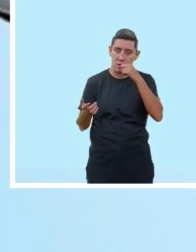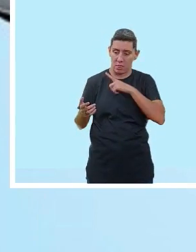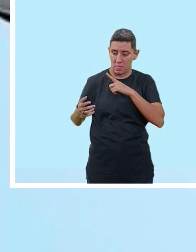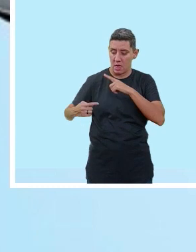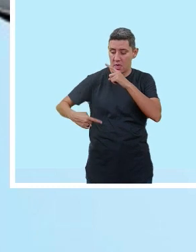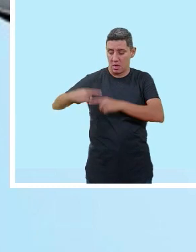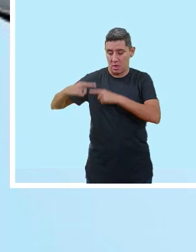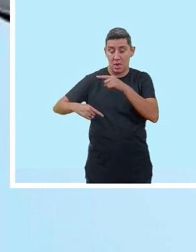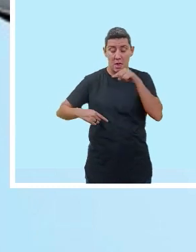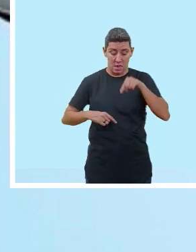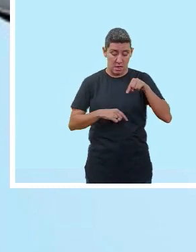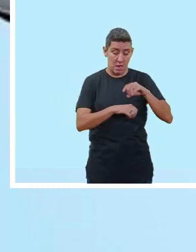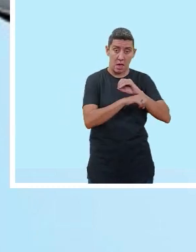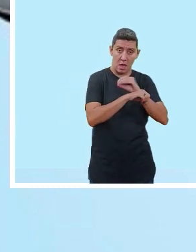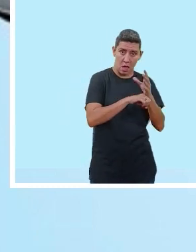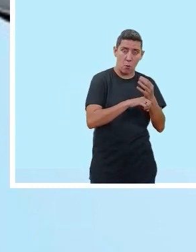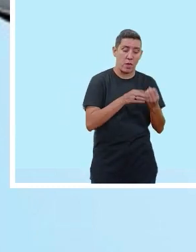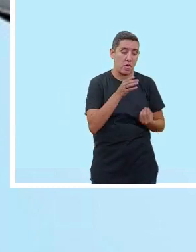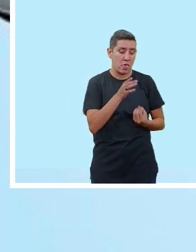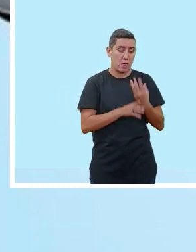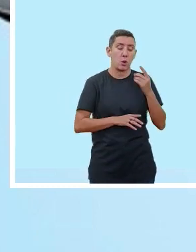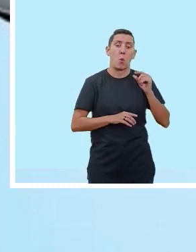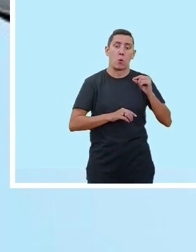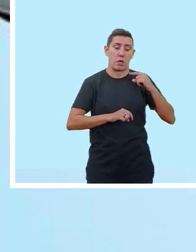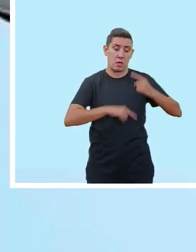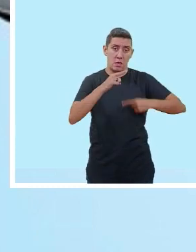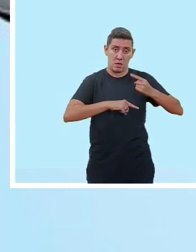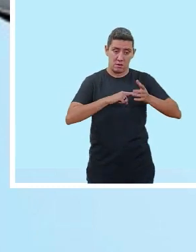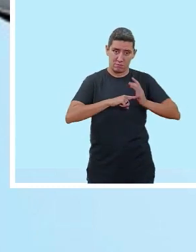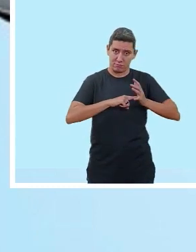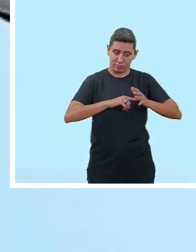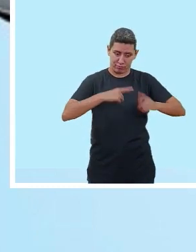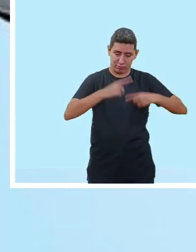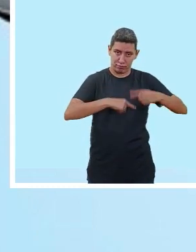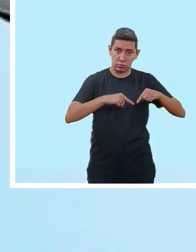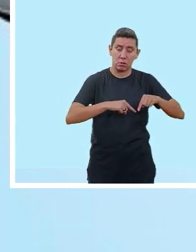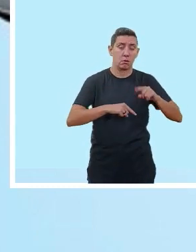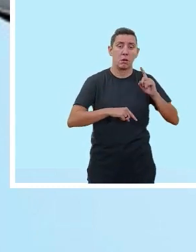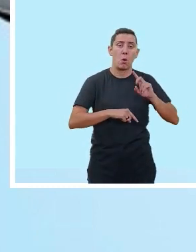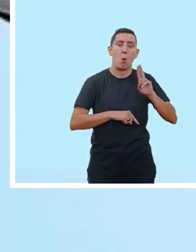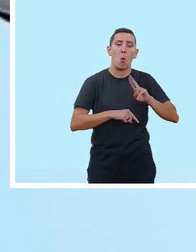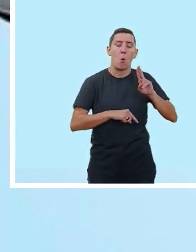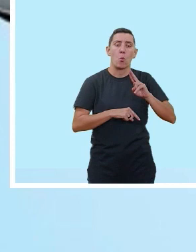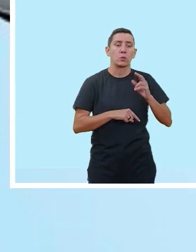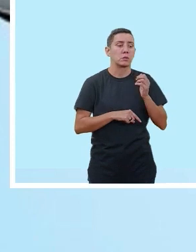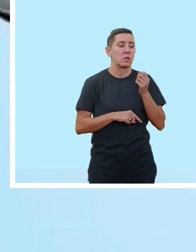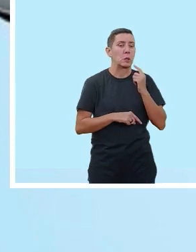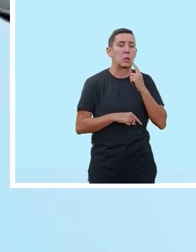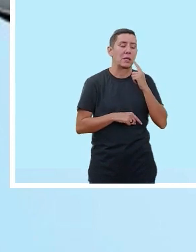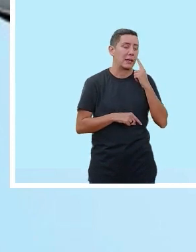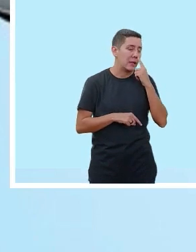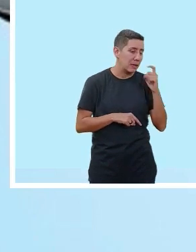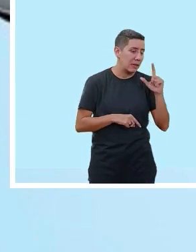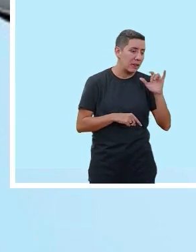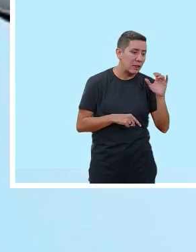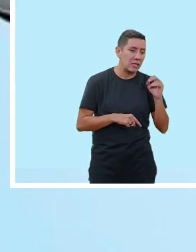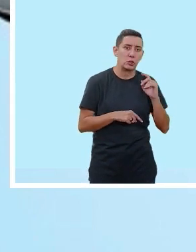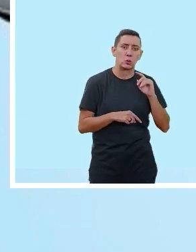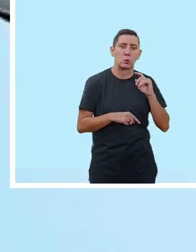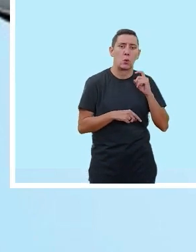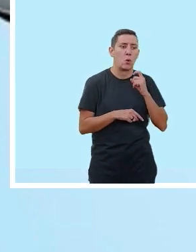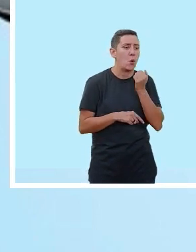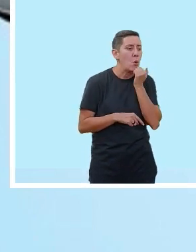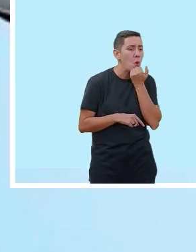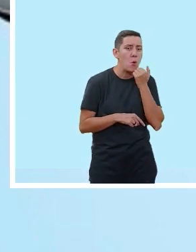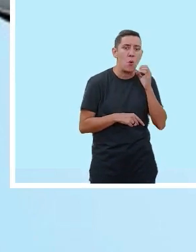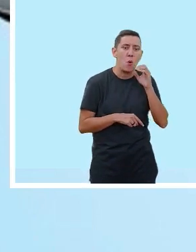o impacto da queima de diesel nesse tipo de operação. Então, esses são os 4 principais pilares de soluções